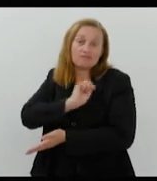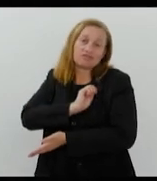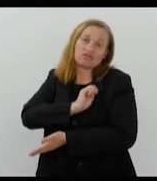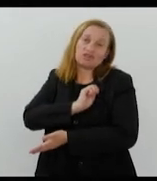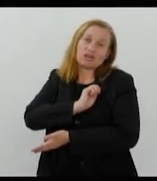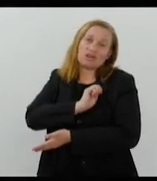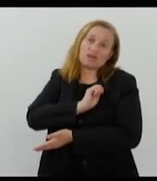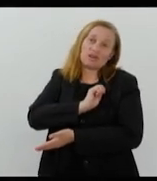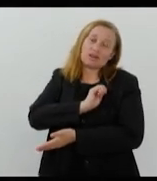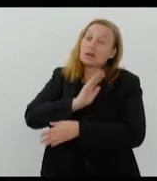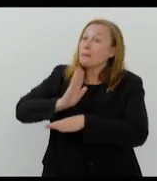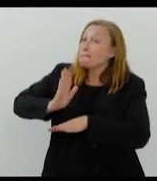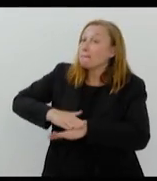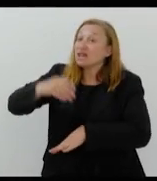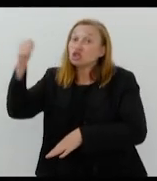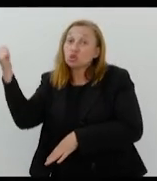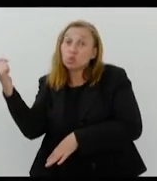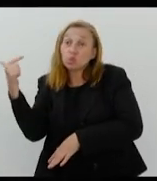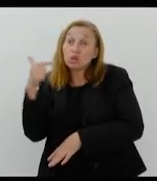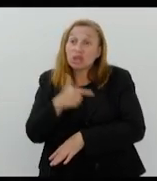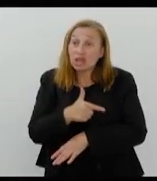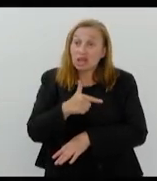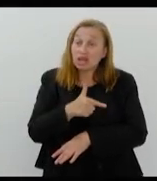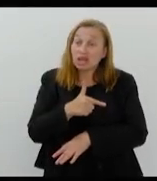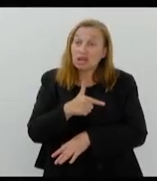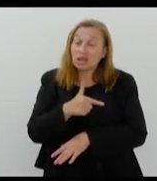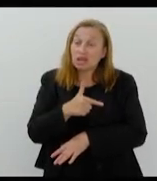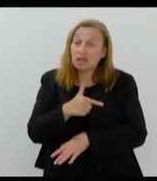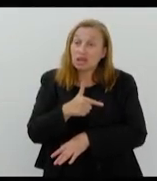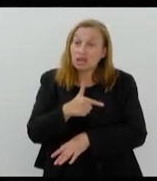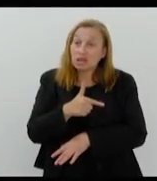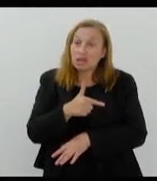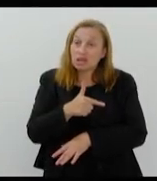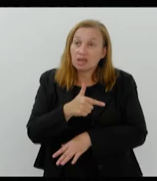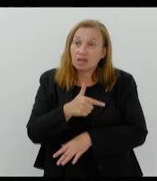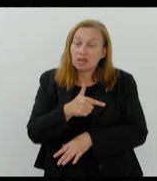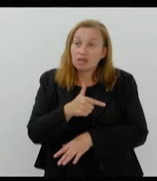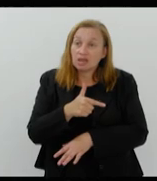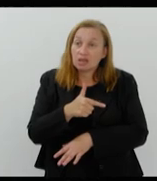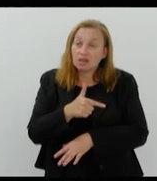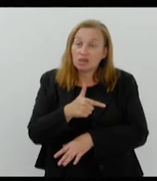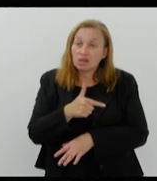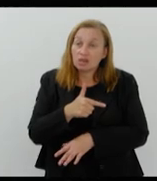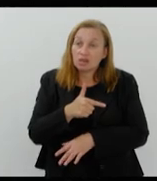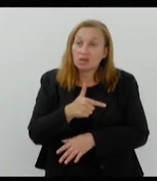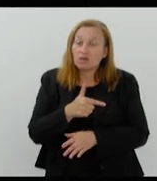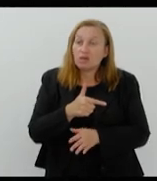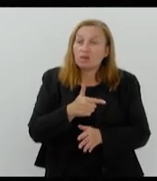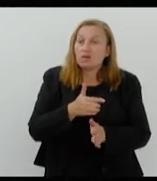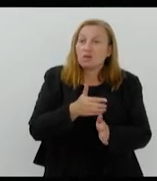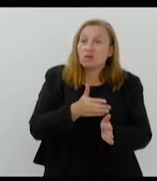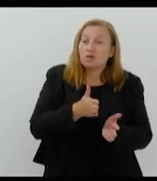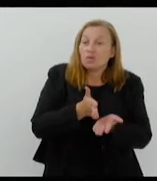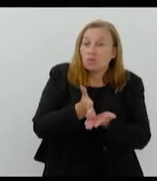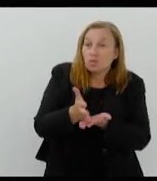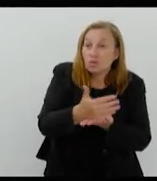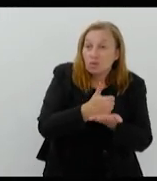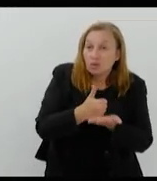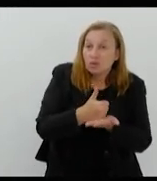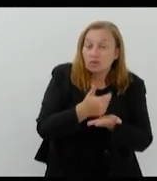fiscais mais do que o déficit de 2025. Quase o